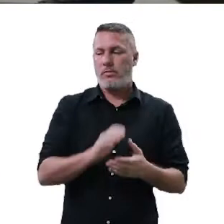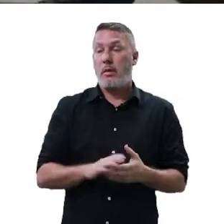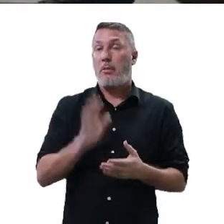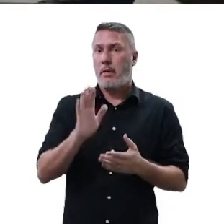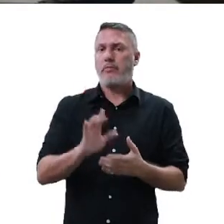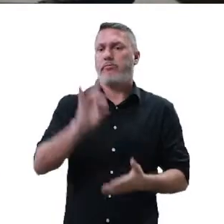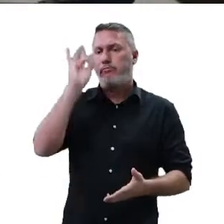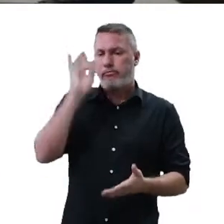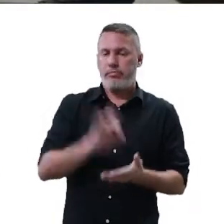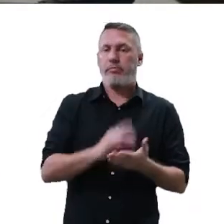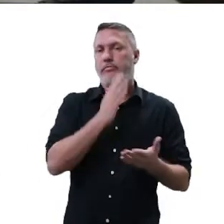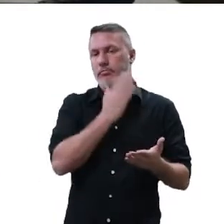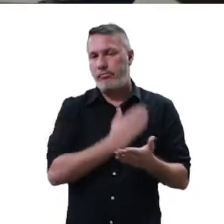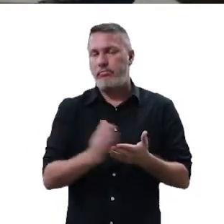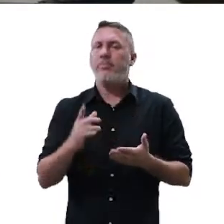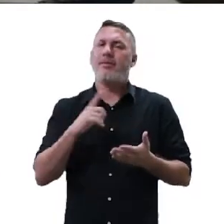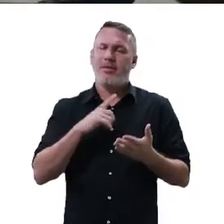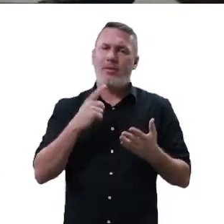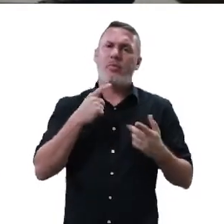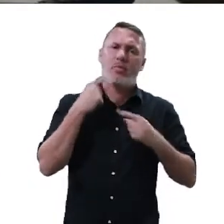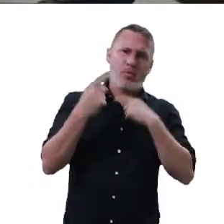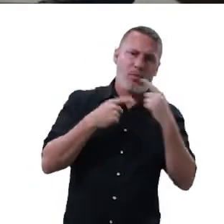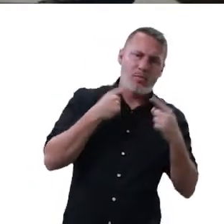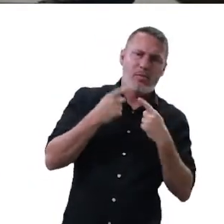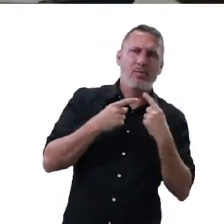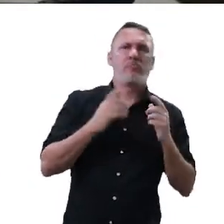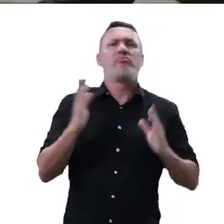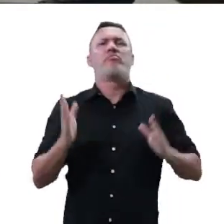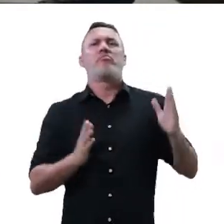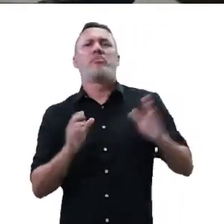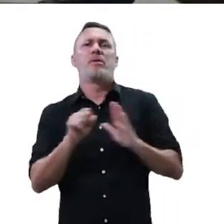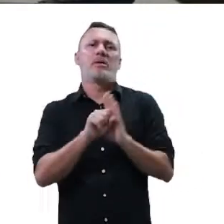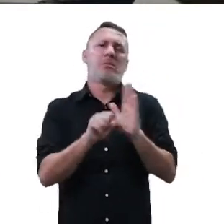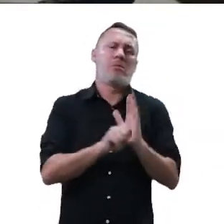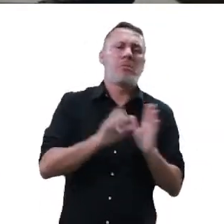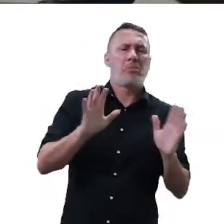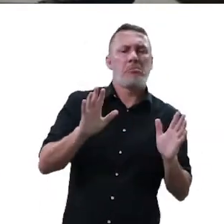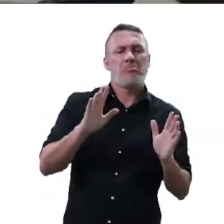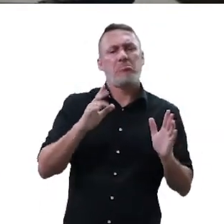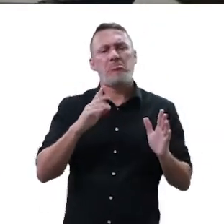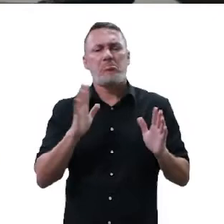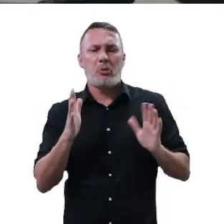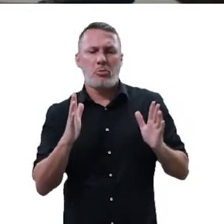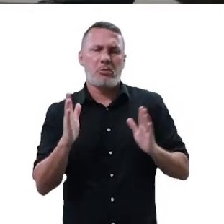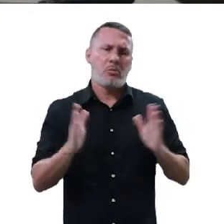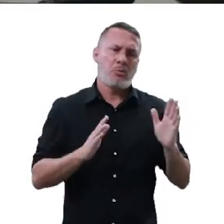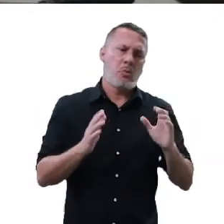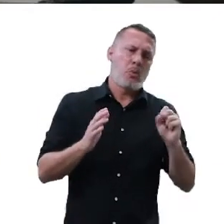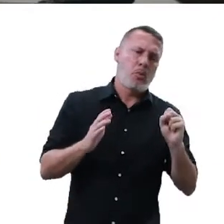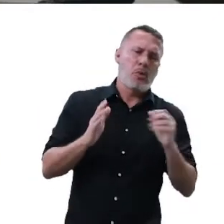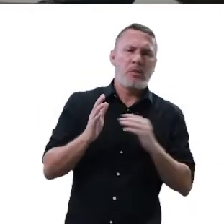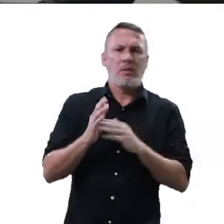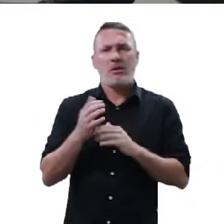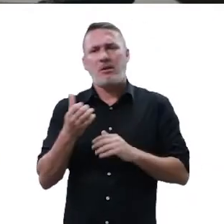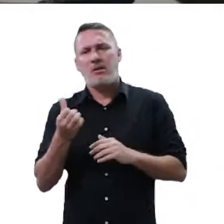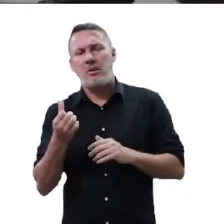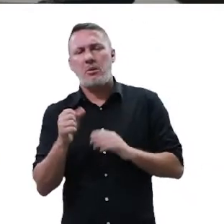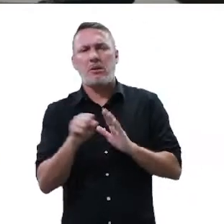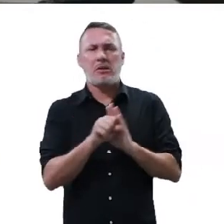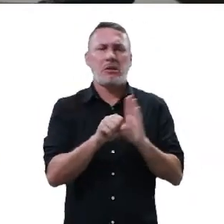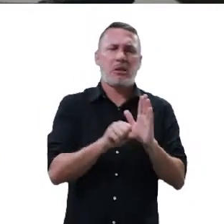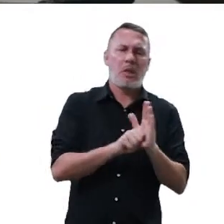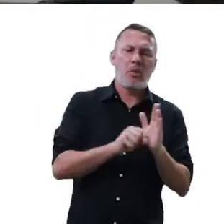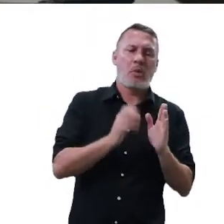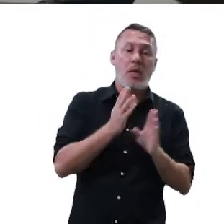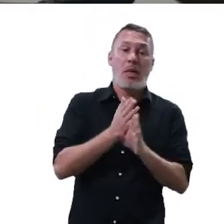assim, há um martelo batido, há divergência na academia, mas a gente pode, então, entender que esses primeiros escritos